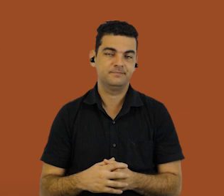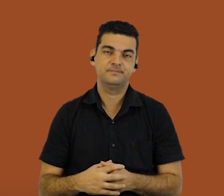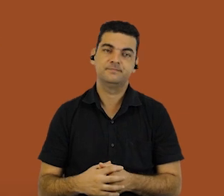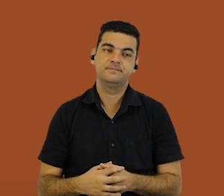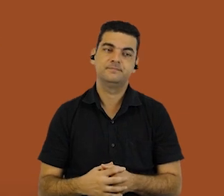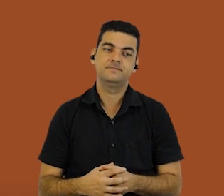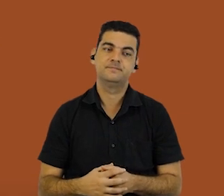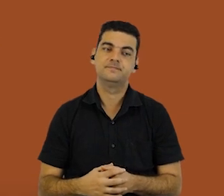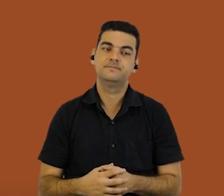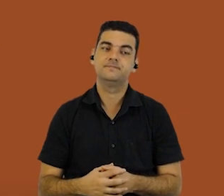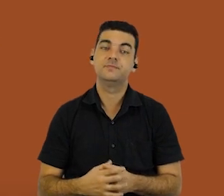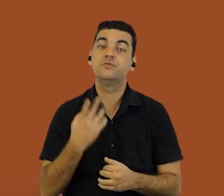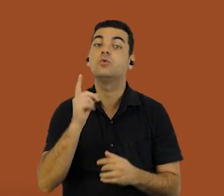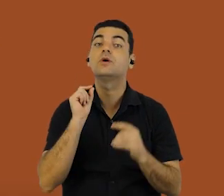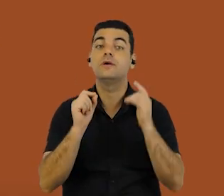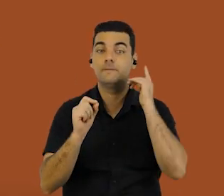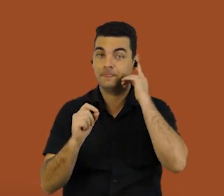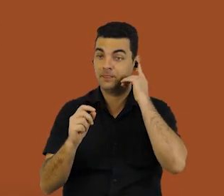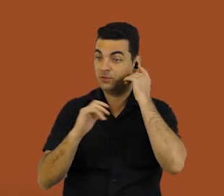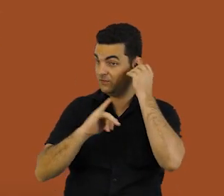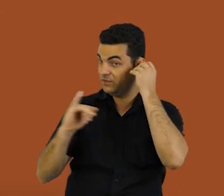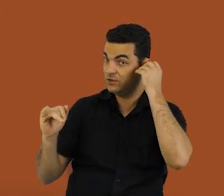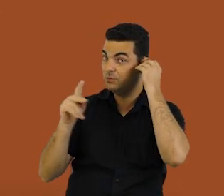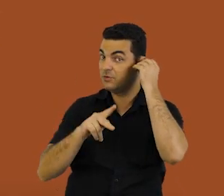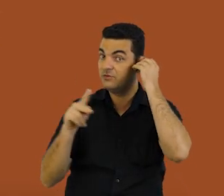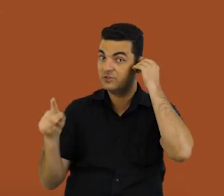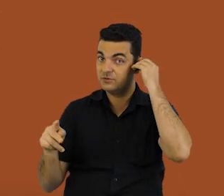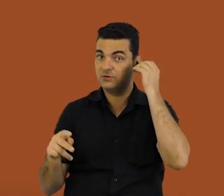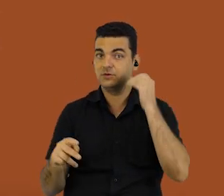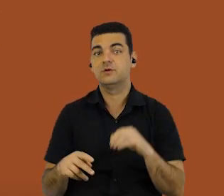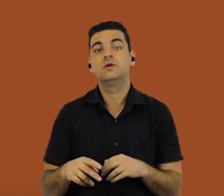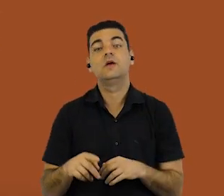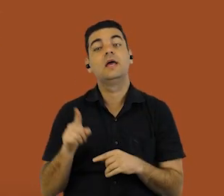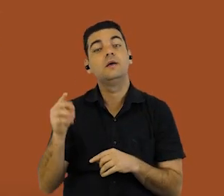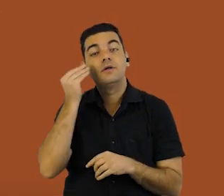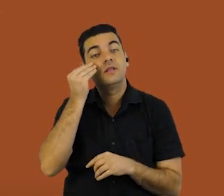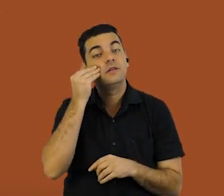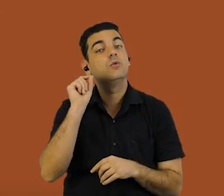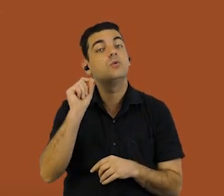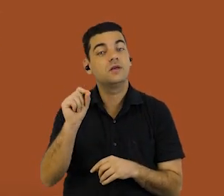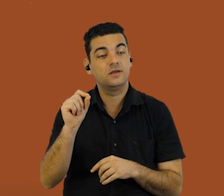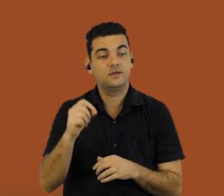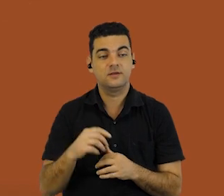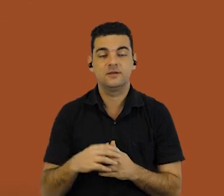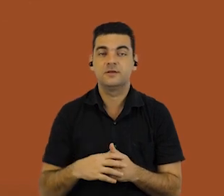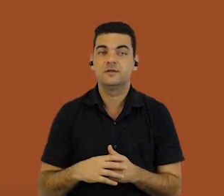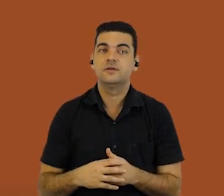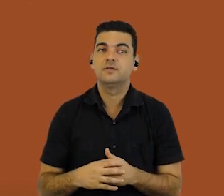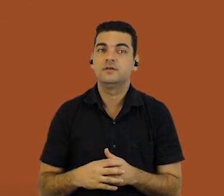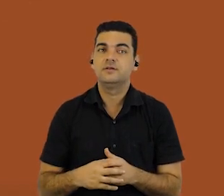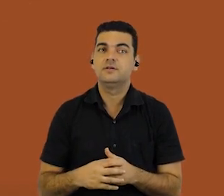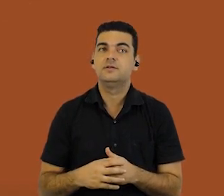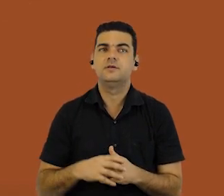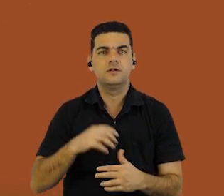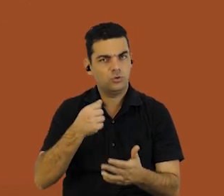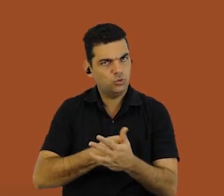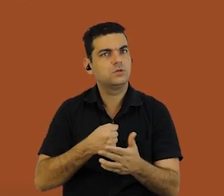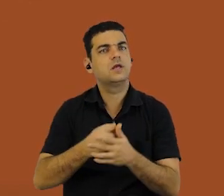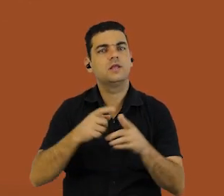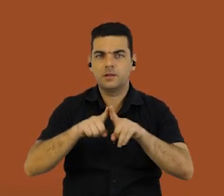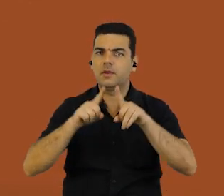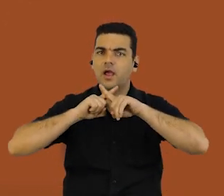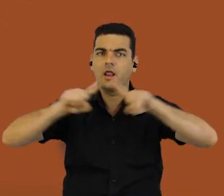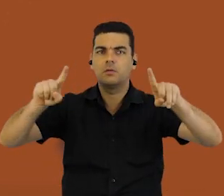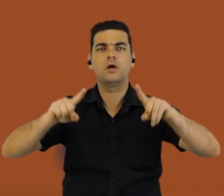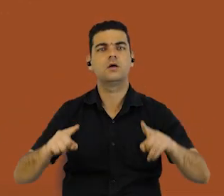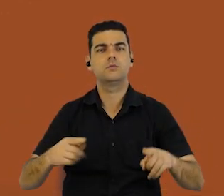falando isso porque eu vou dar a dica para o professor, mas eu acho que ainda falta essa parte de trás que a gente tem que continuar cobrando